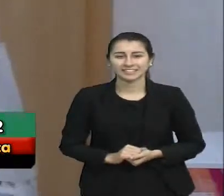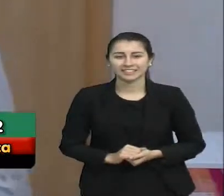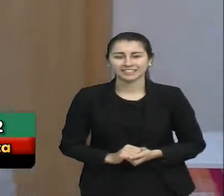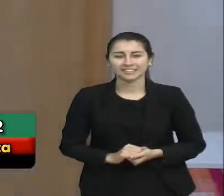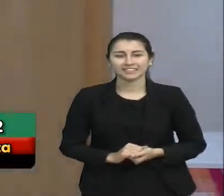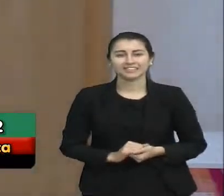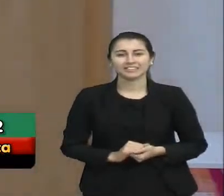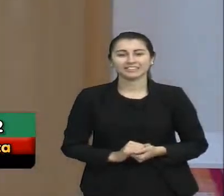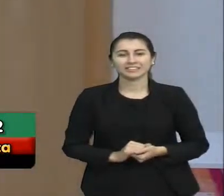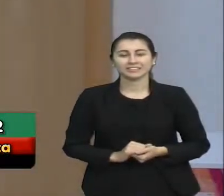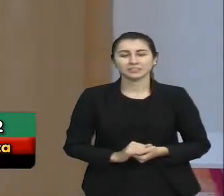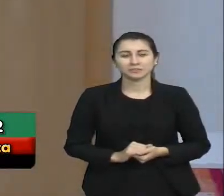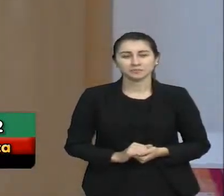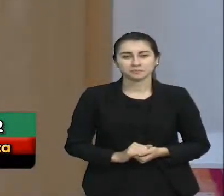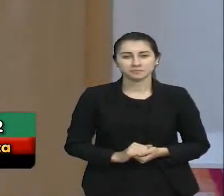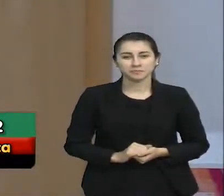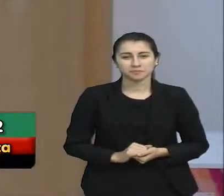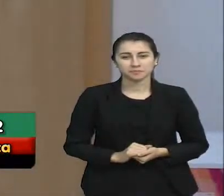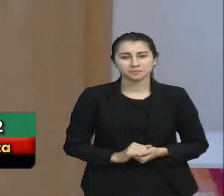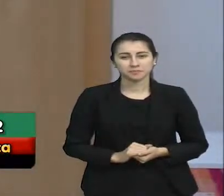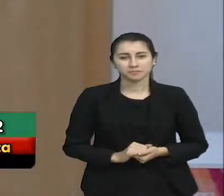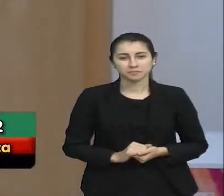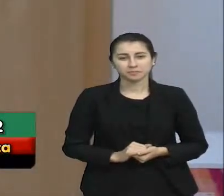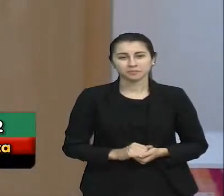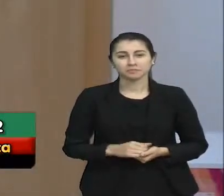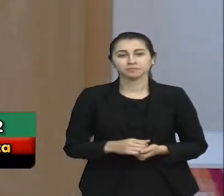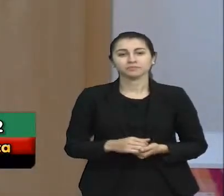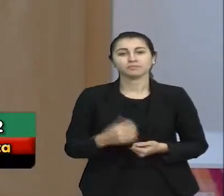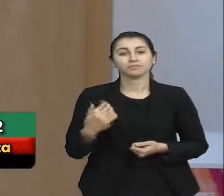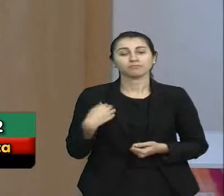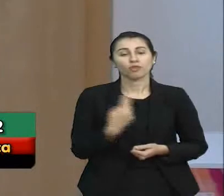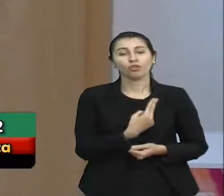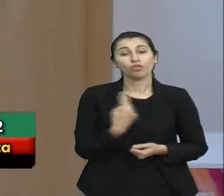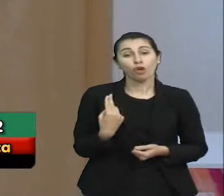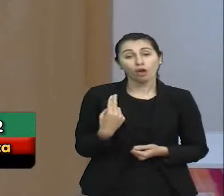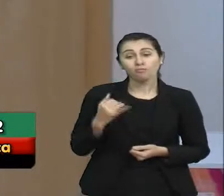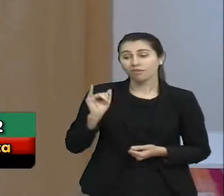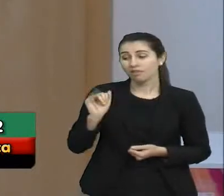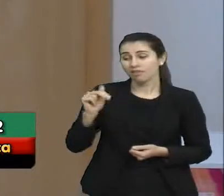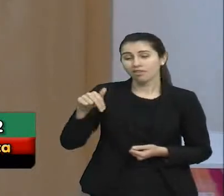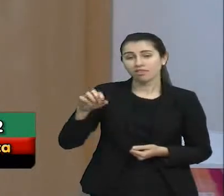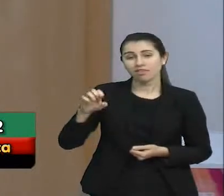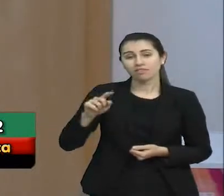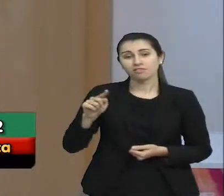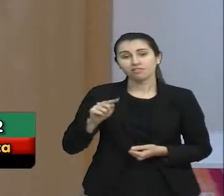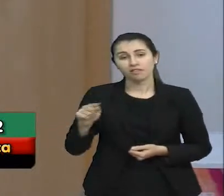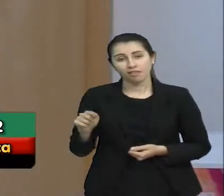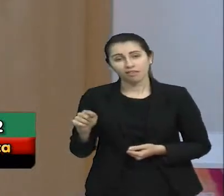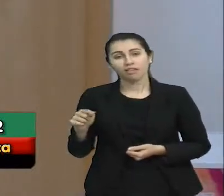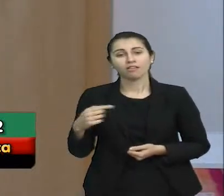todos. E meu nome é Inês, né? Sou conhecida como Iá Inês,